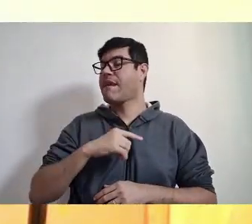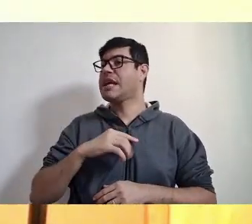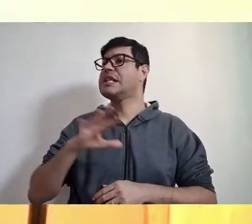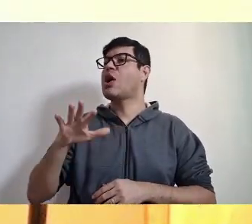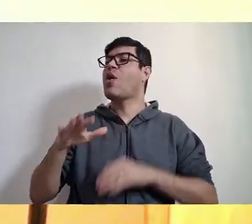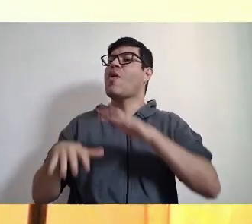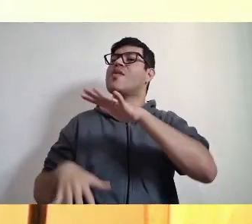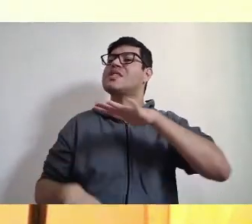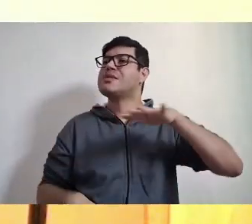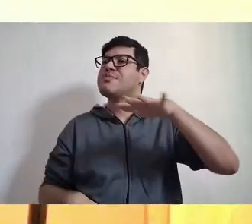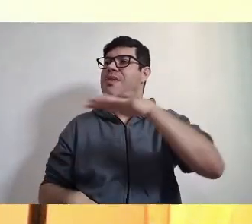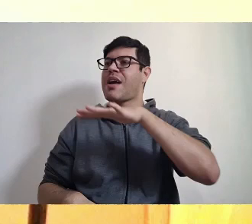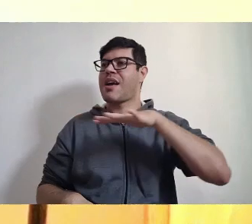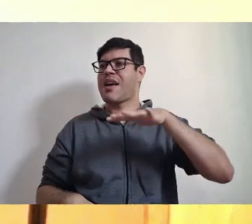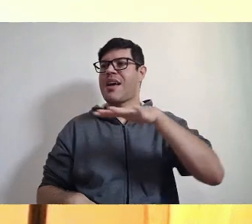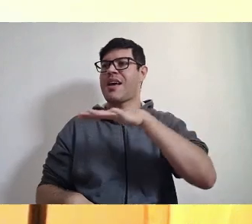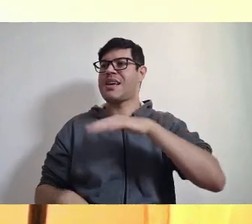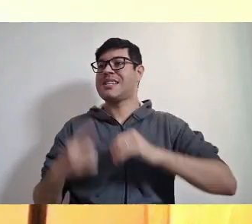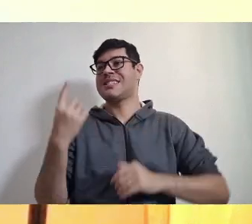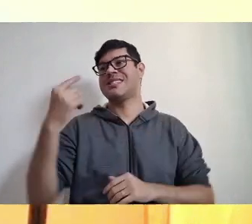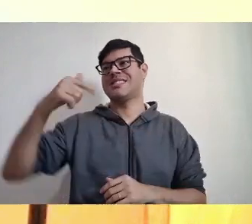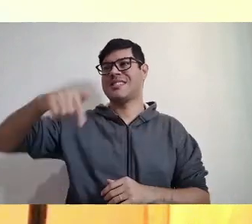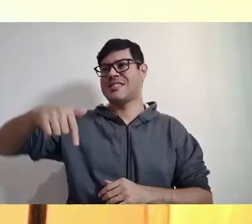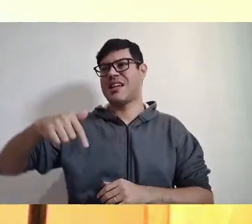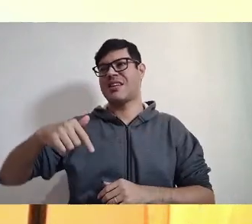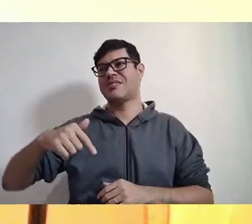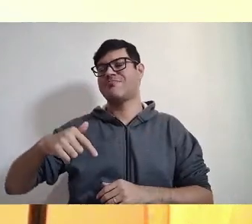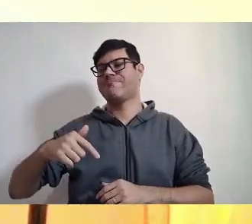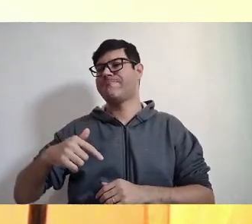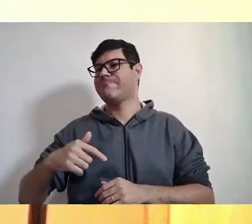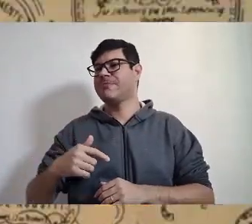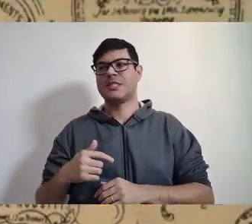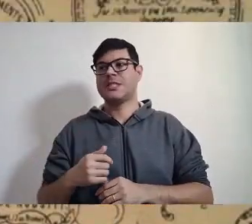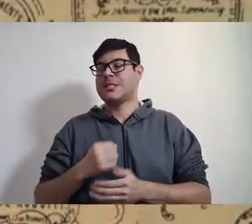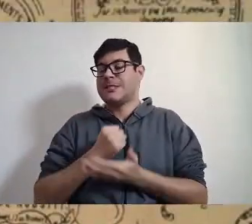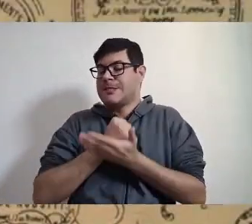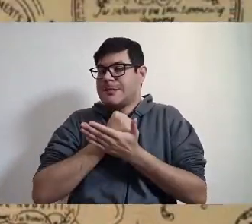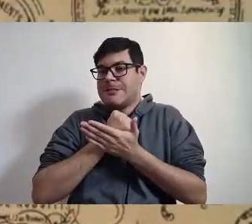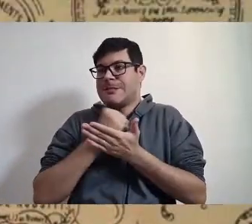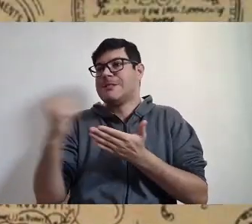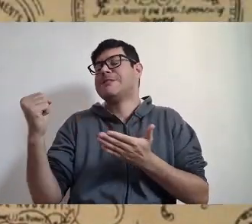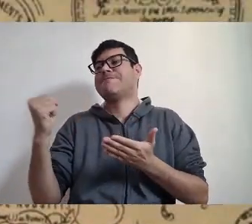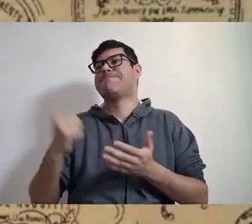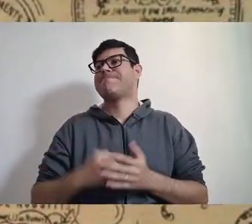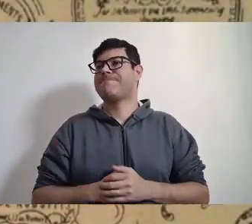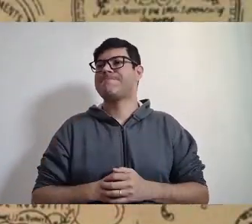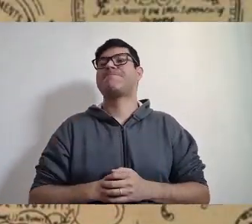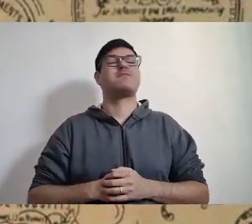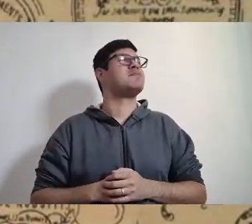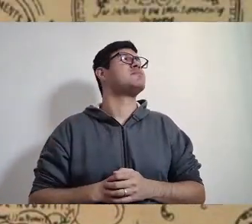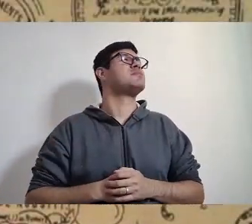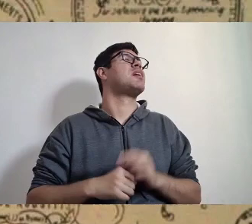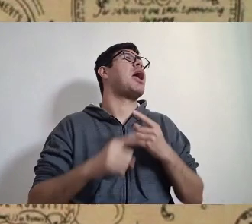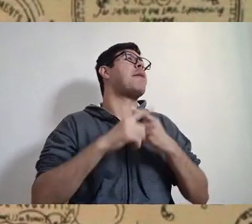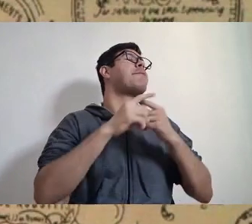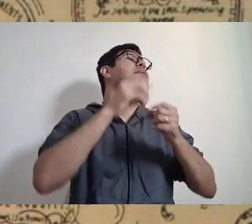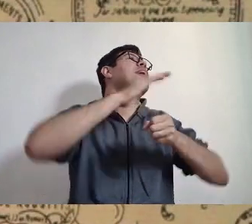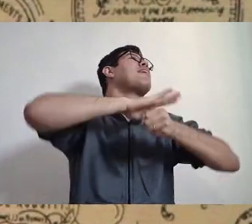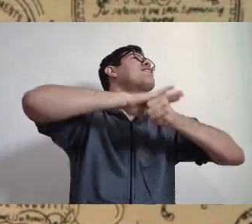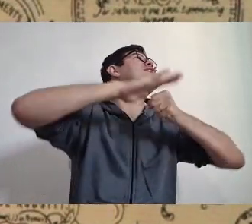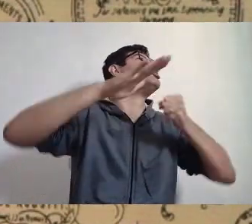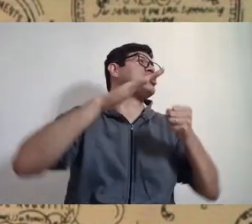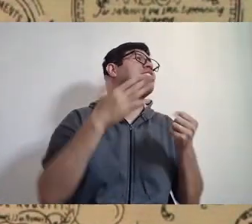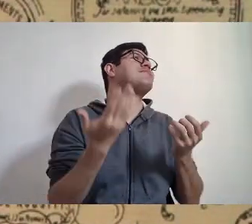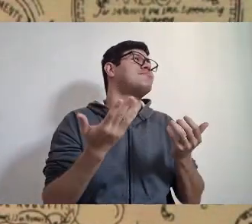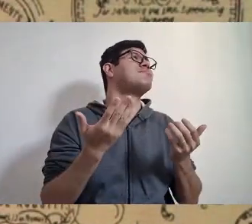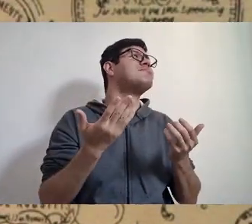da Câmara não comporta 17. Eu ia falar isso para você, porque assim, olha, a gente vai fazer, estamos fazendo um concurso que vai ser domingo agora,